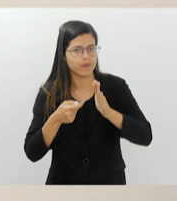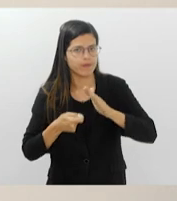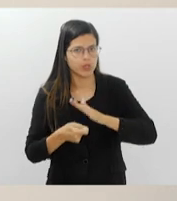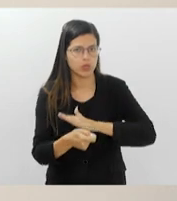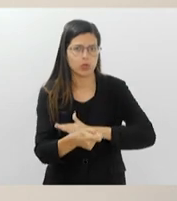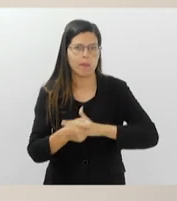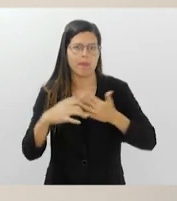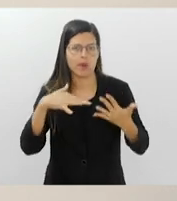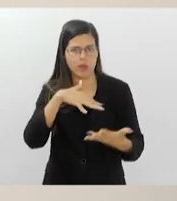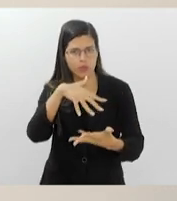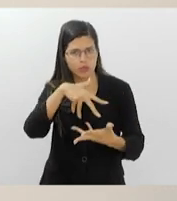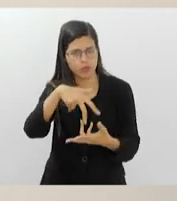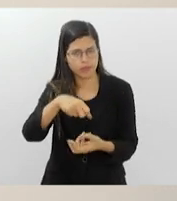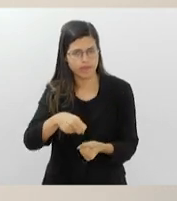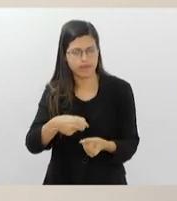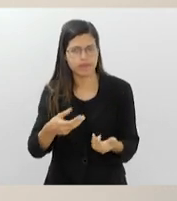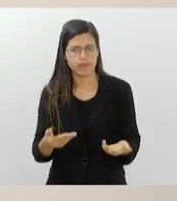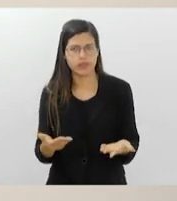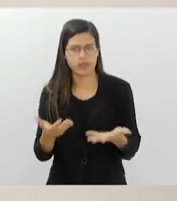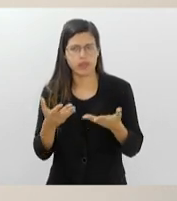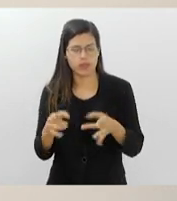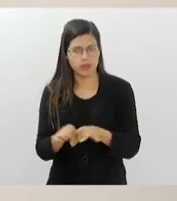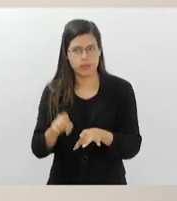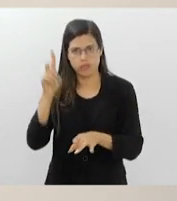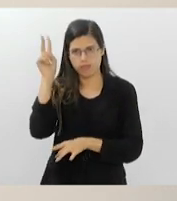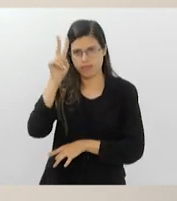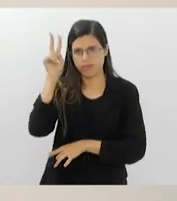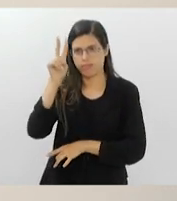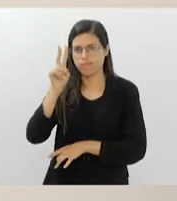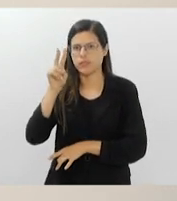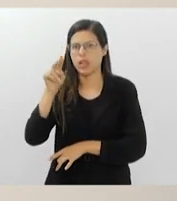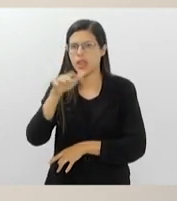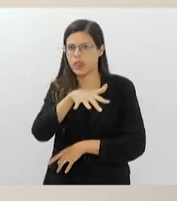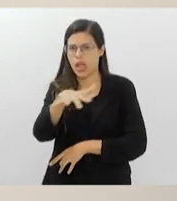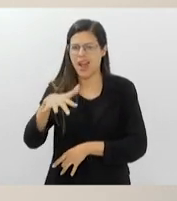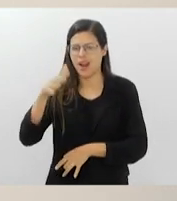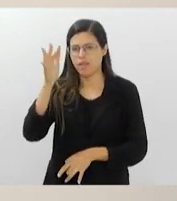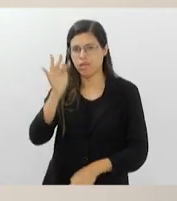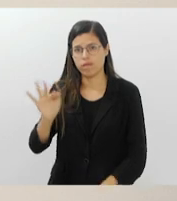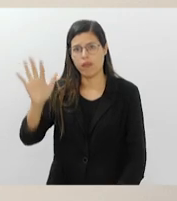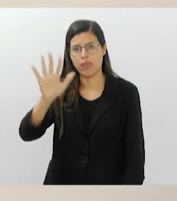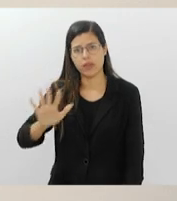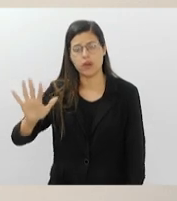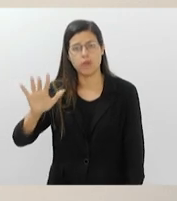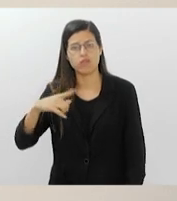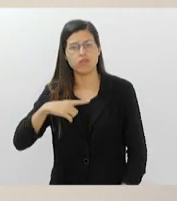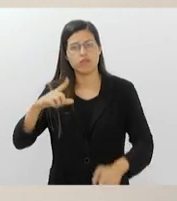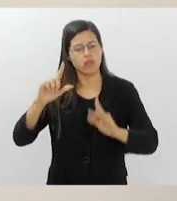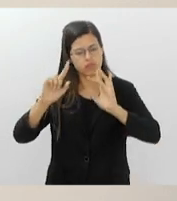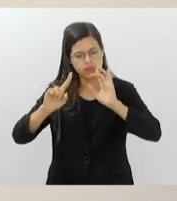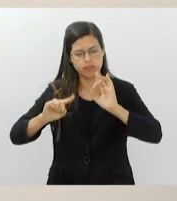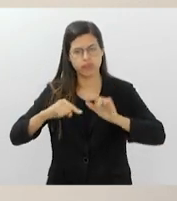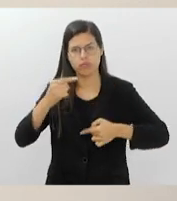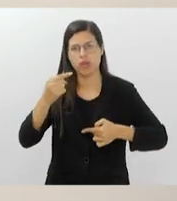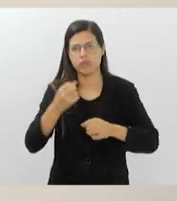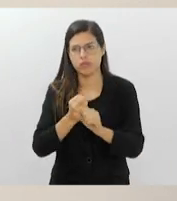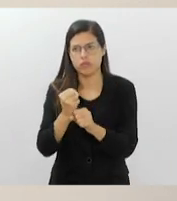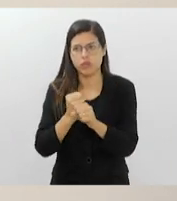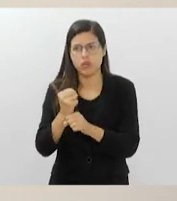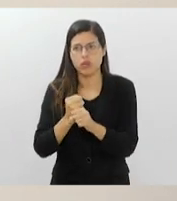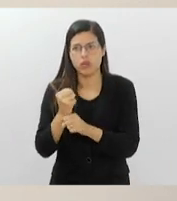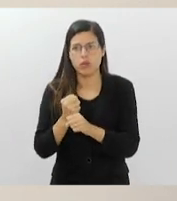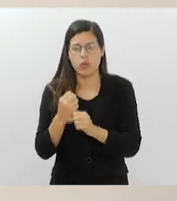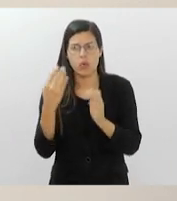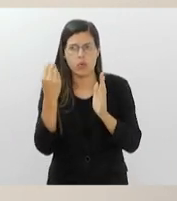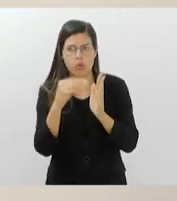sustentabilidade queria também Lembrar que no âmbito Federal a gente teve um grande avanço né nesse último ano tivemos a inclusão da